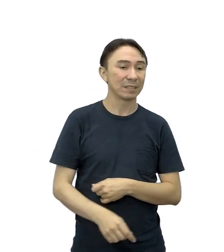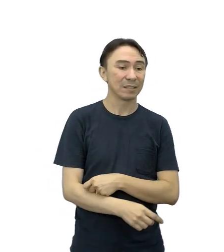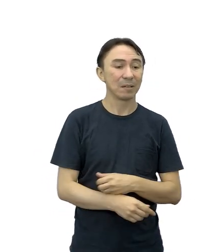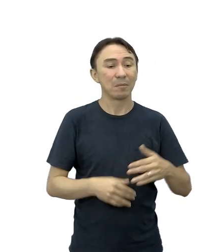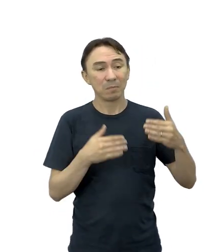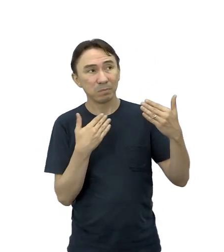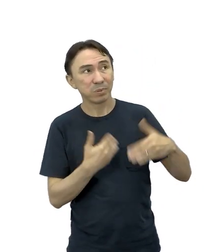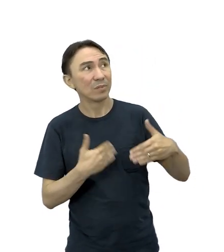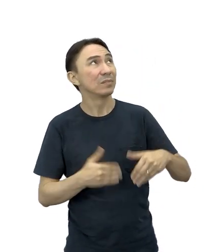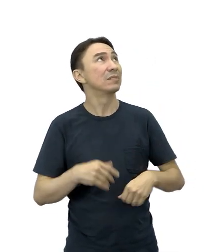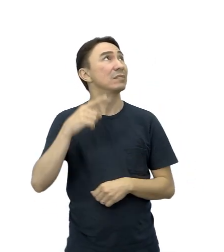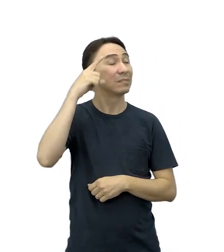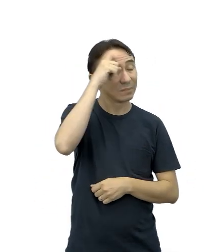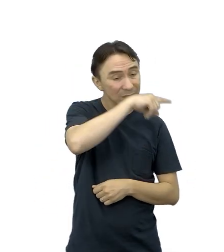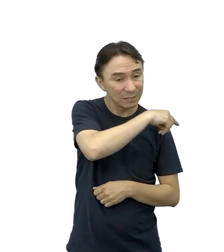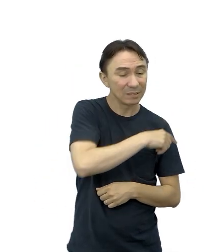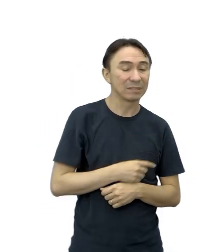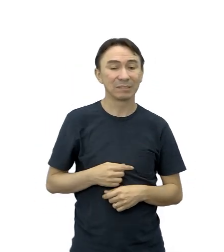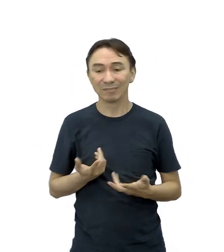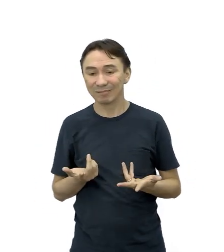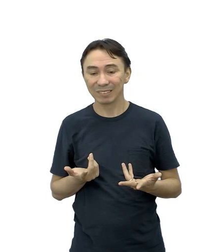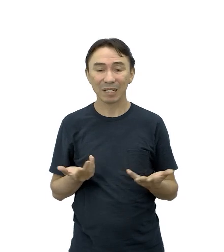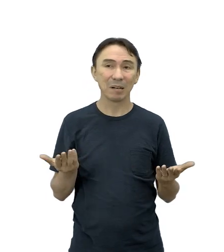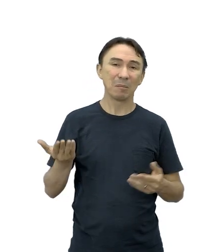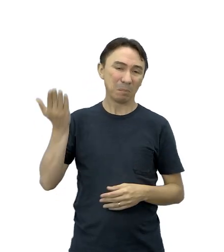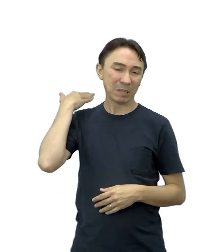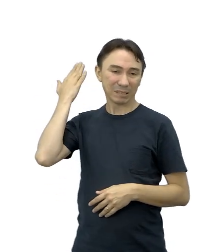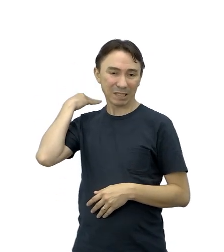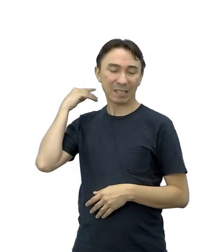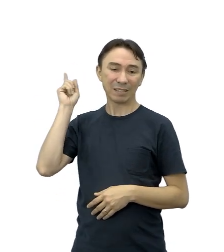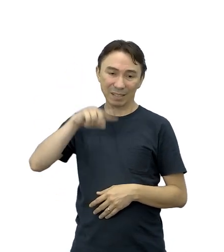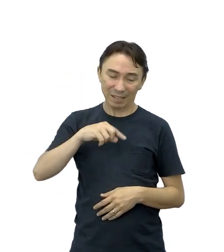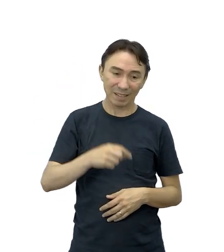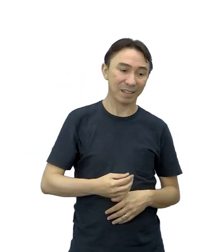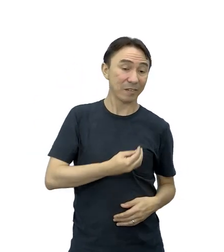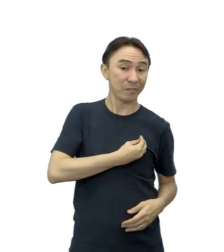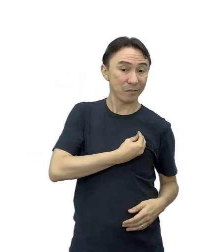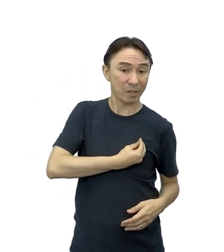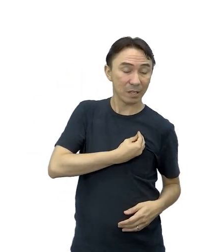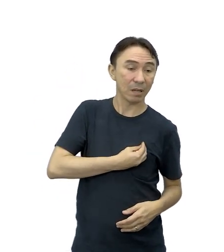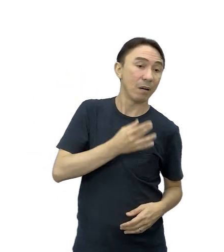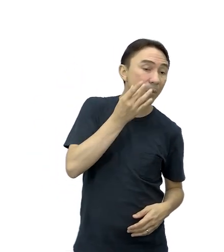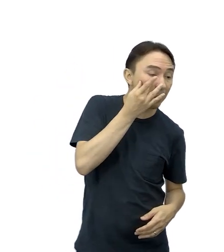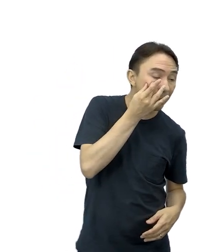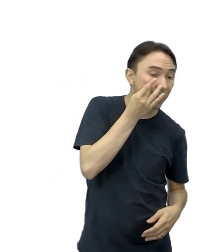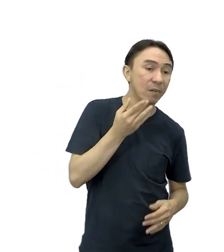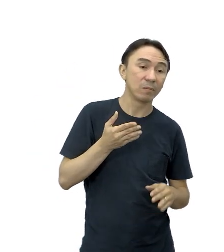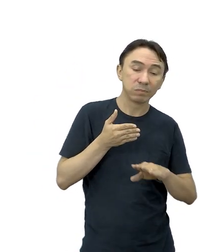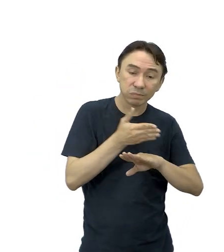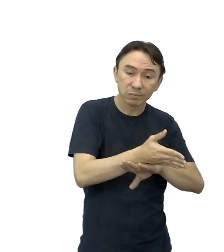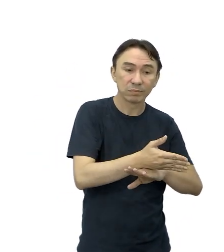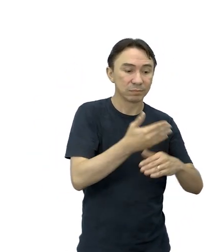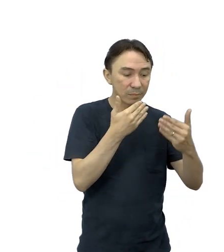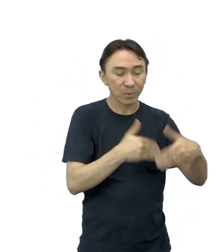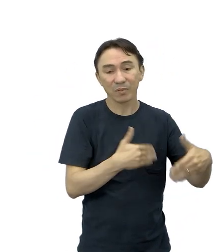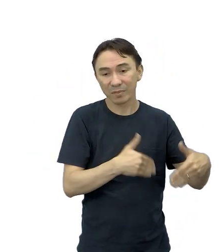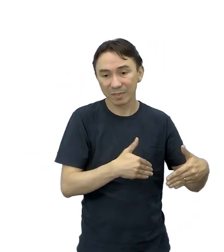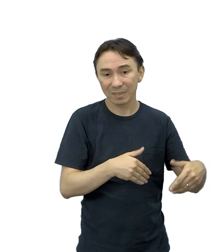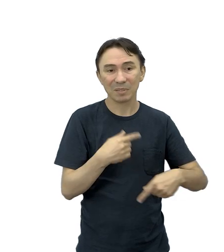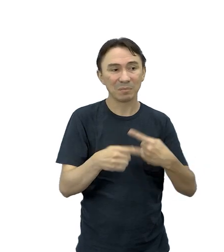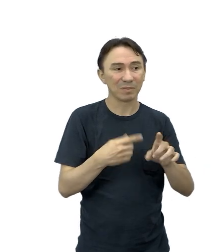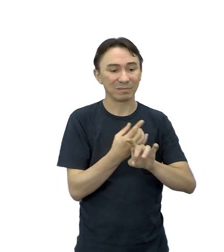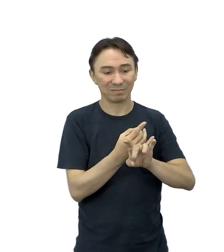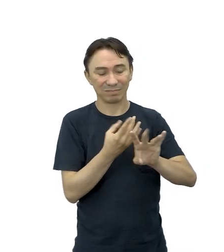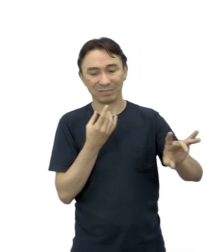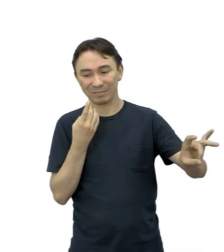era presencial, depois ela se tornou remota, né, onde o estudante precisava ali acessar os seus smartphones, celulares, e muitas vezes